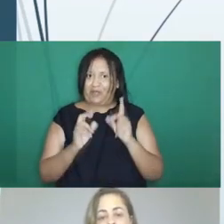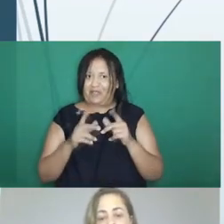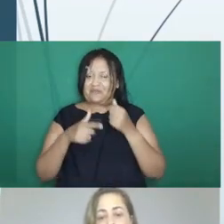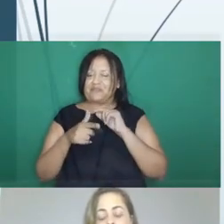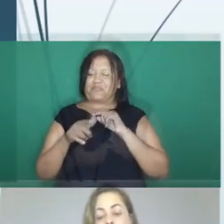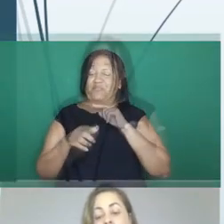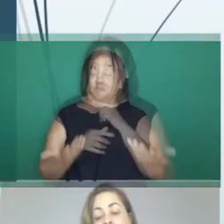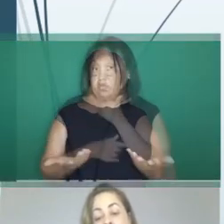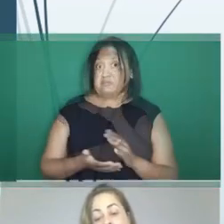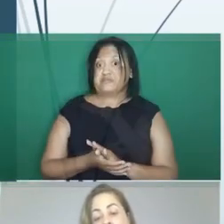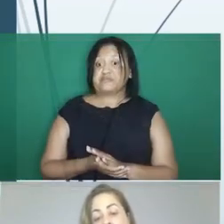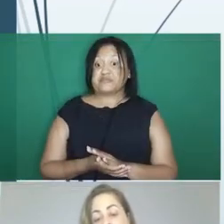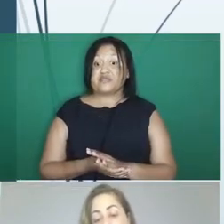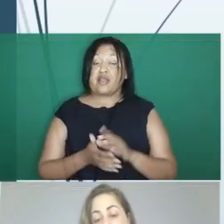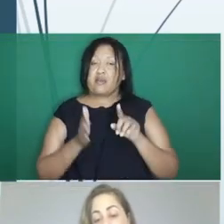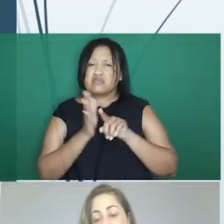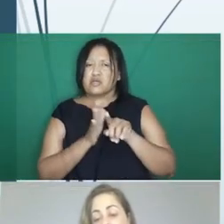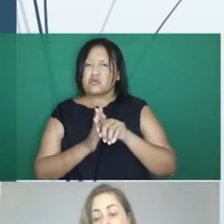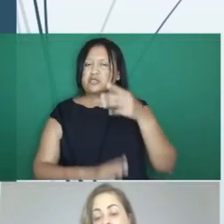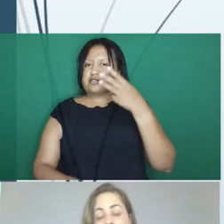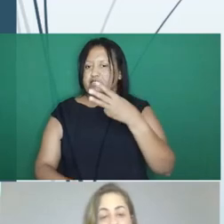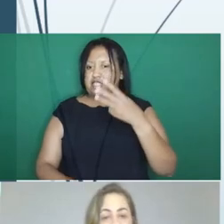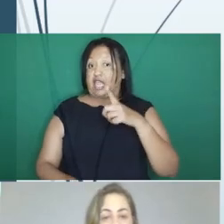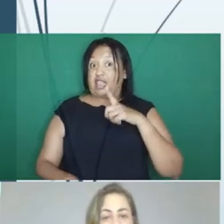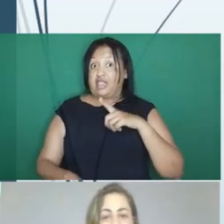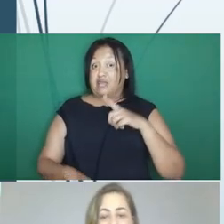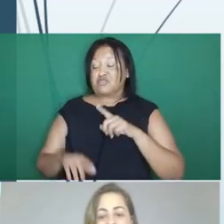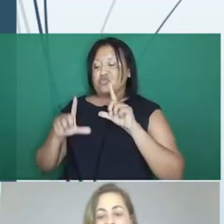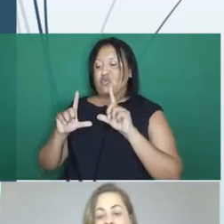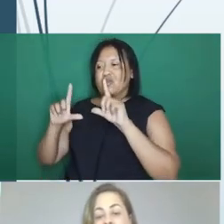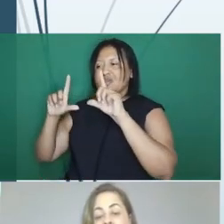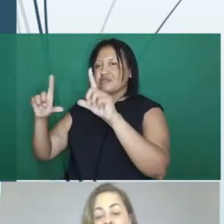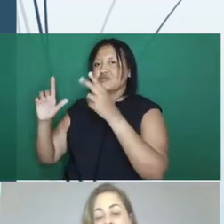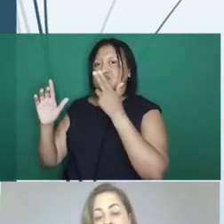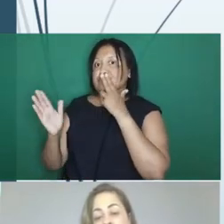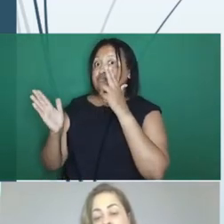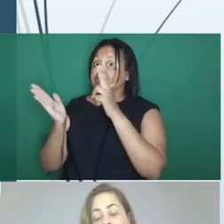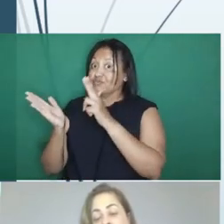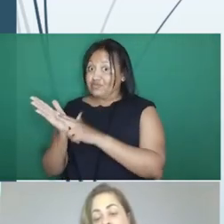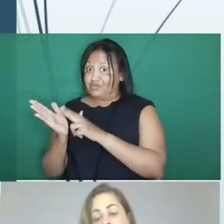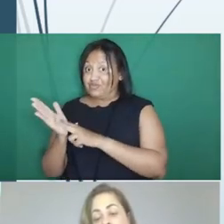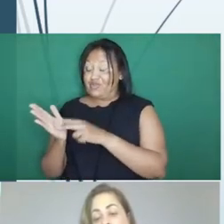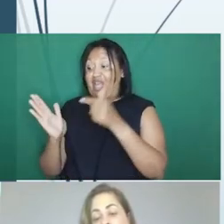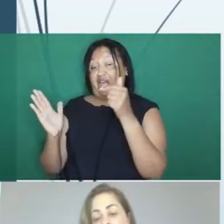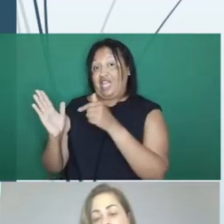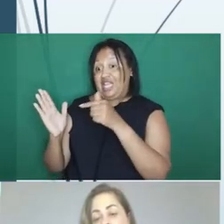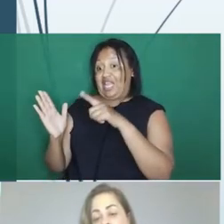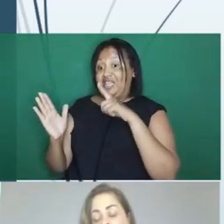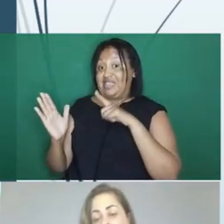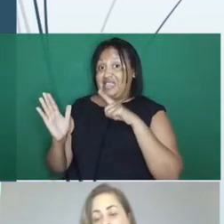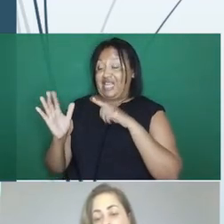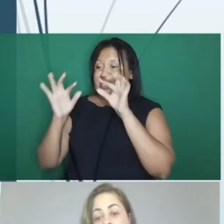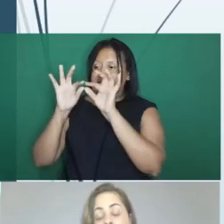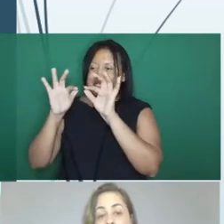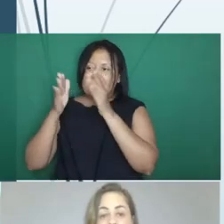bom na questão 3 a gente tem aqui um cartão postal tá E aí nesse cartão a gente tem espaços